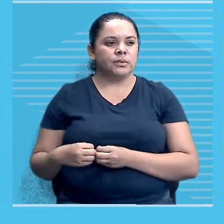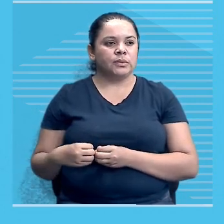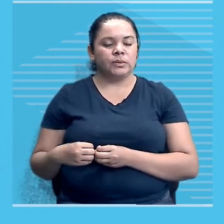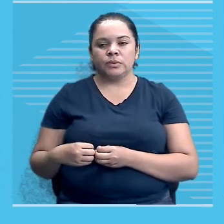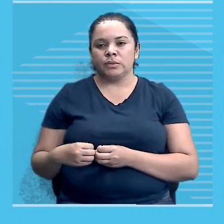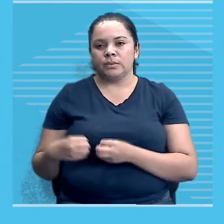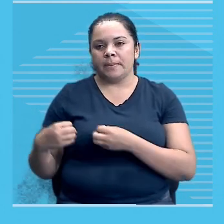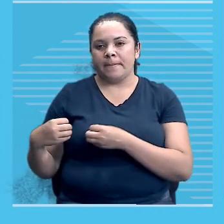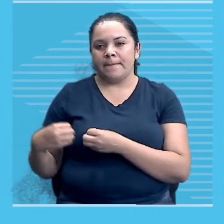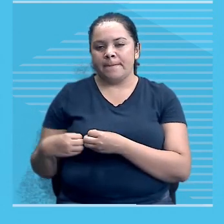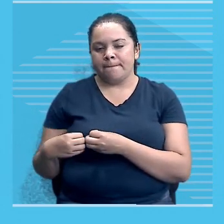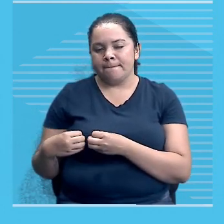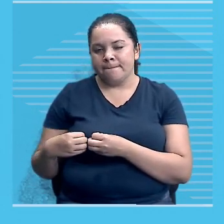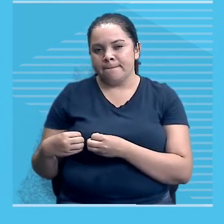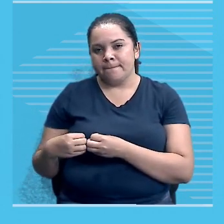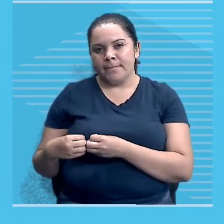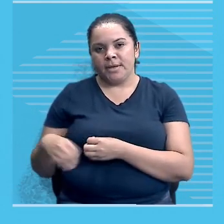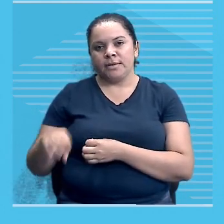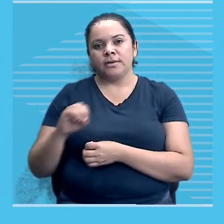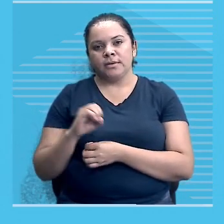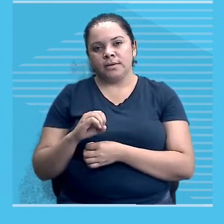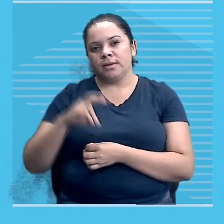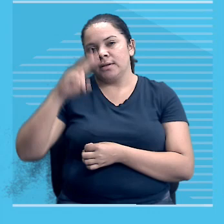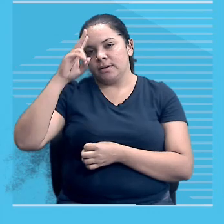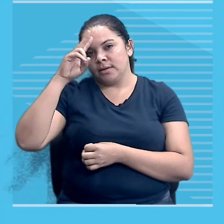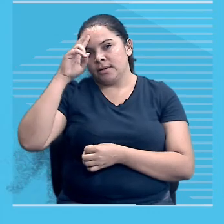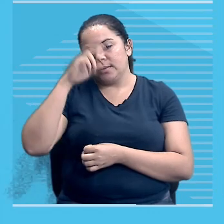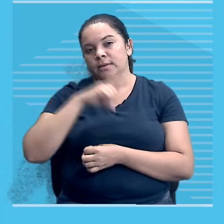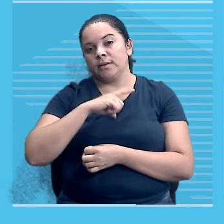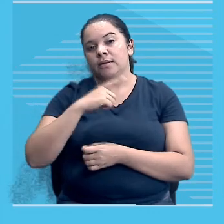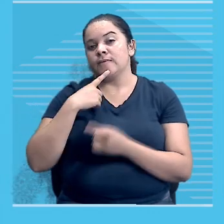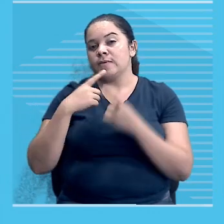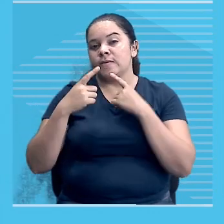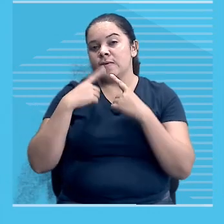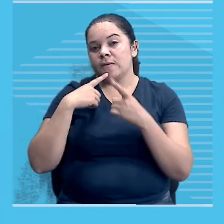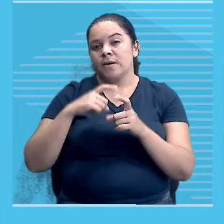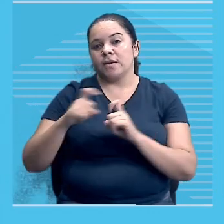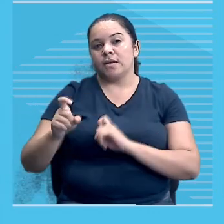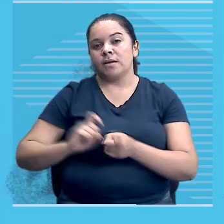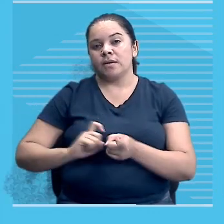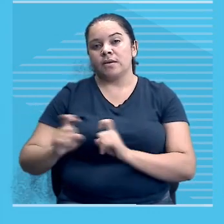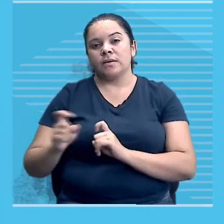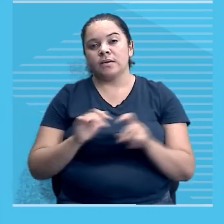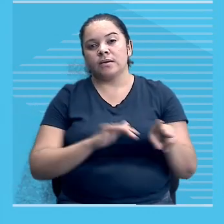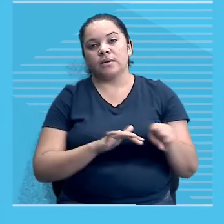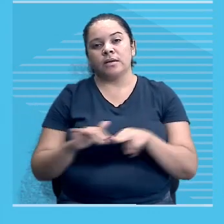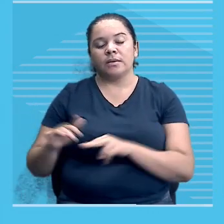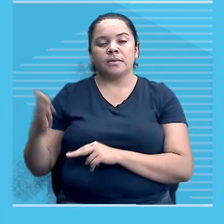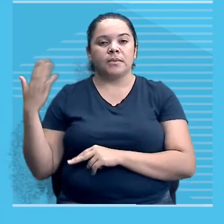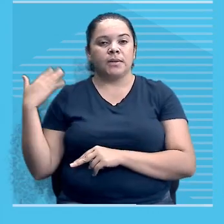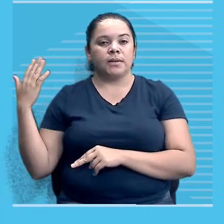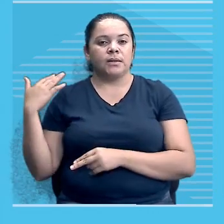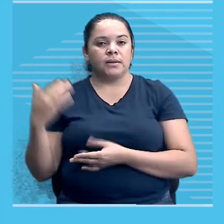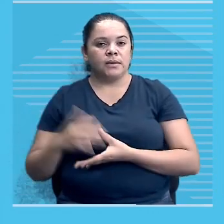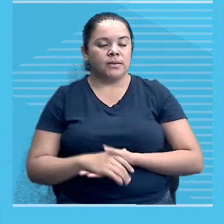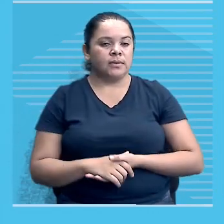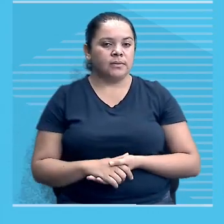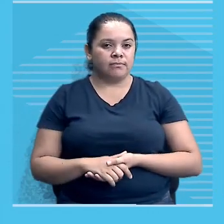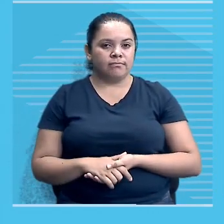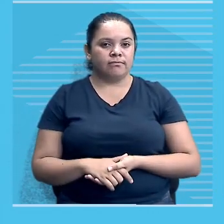Oi vocês estão lembrados disso a gente teve esse diálogo essa discussão semana passada